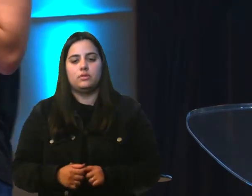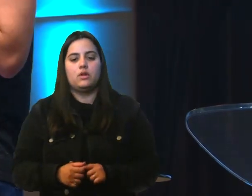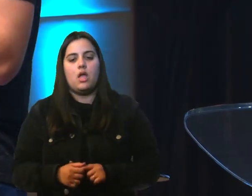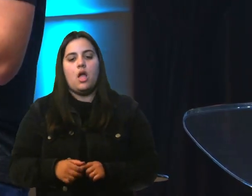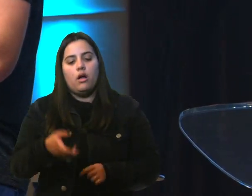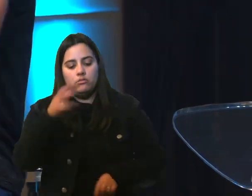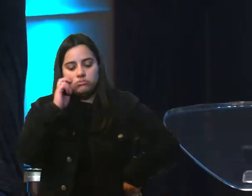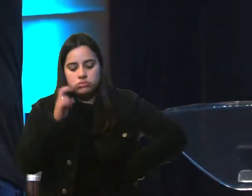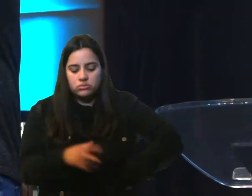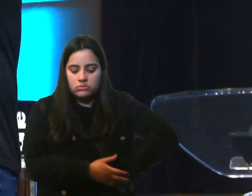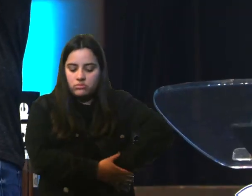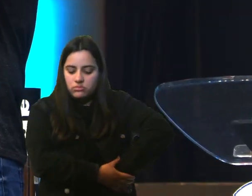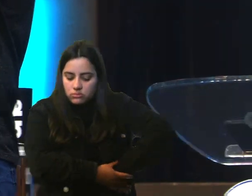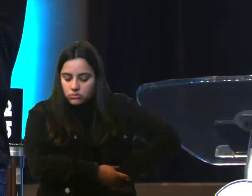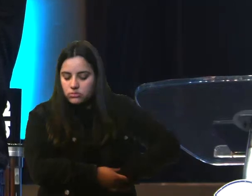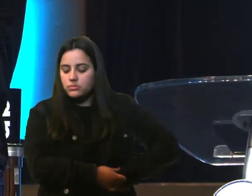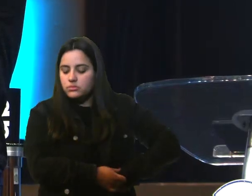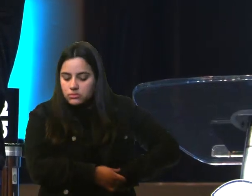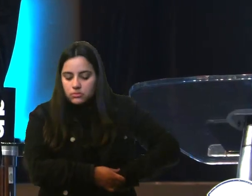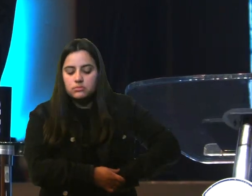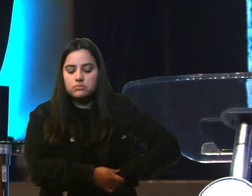Aí você olha para o capô e vê, olha.